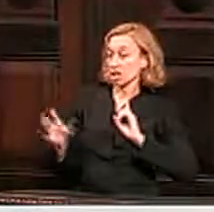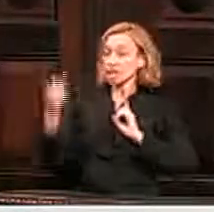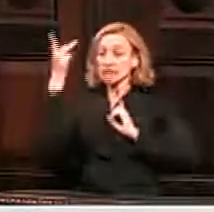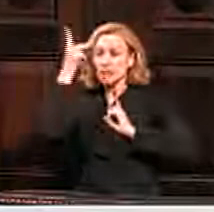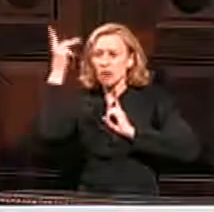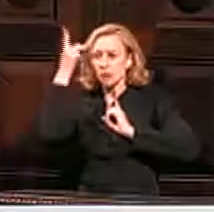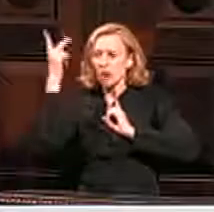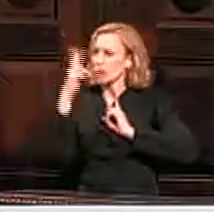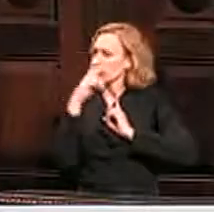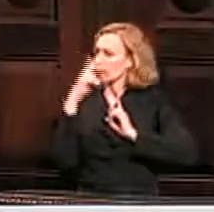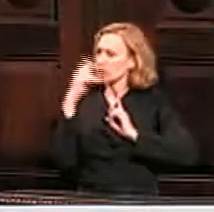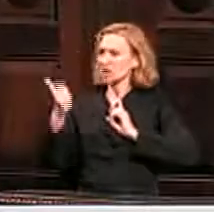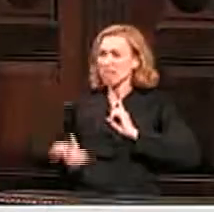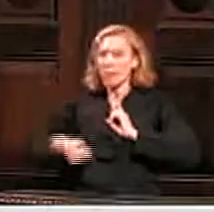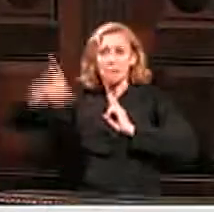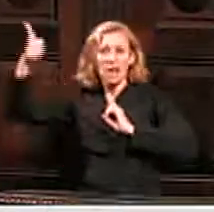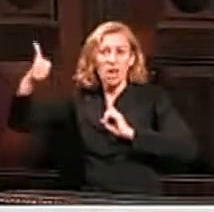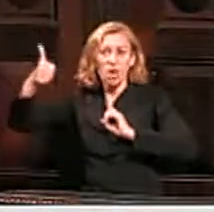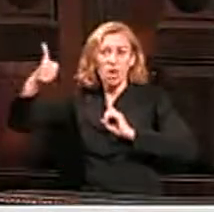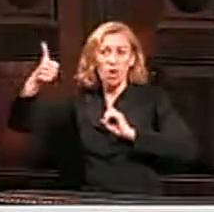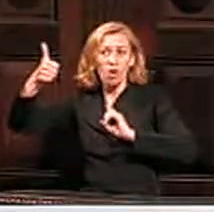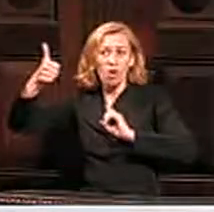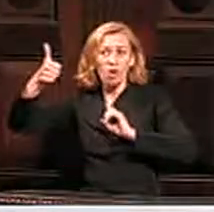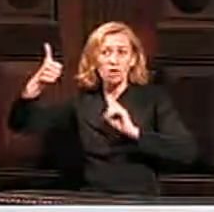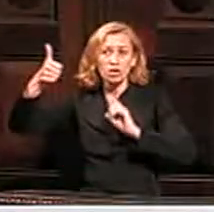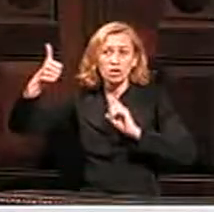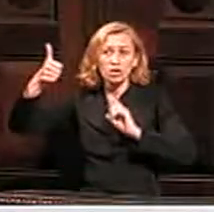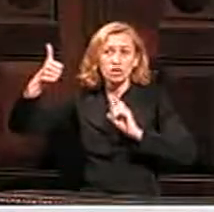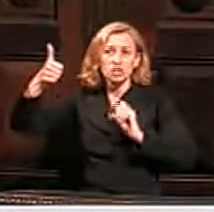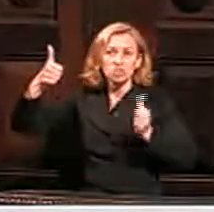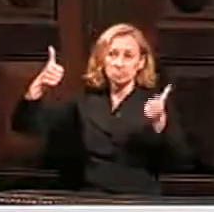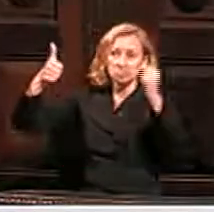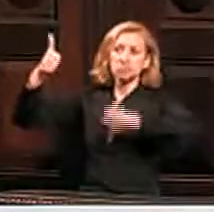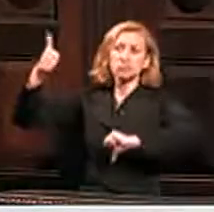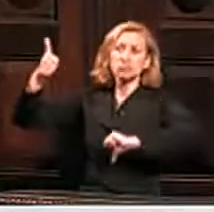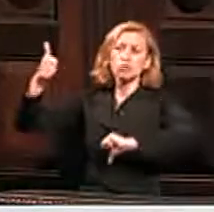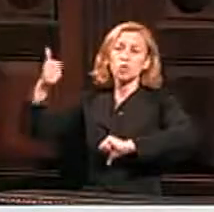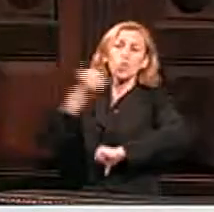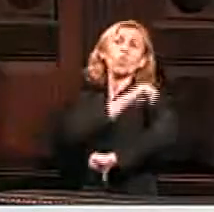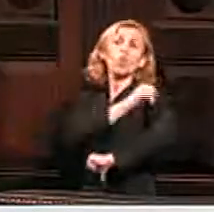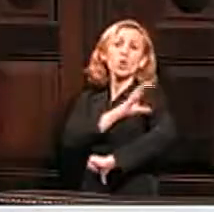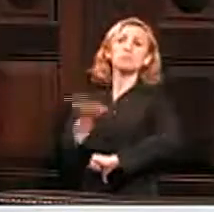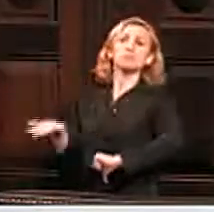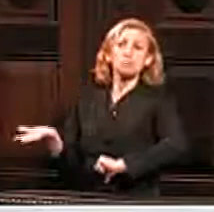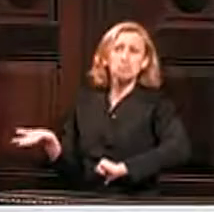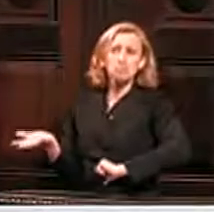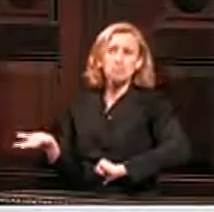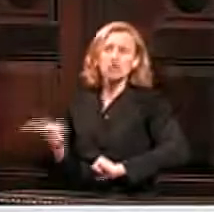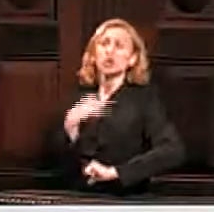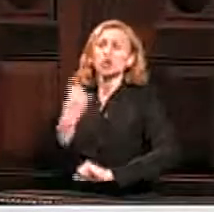abaixo, muito abaixo. E a única certeza que nós sabemos